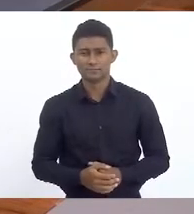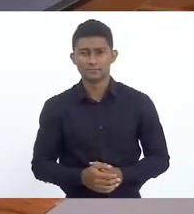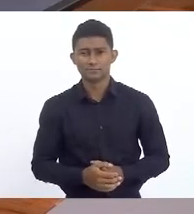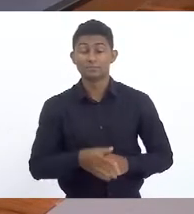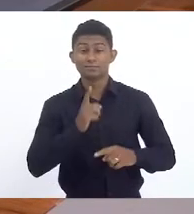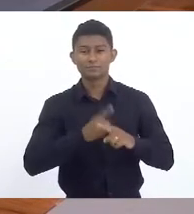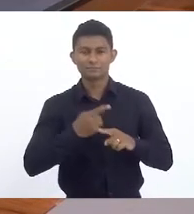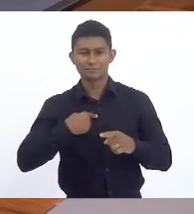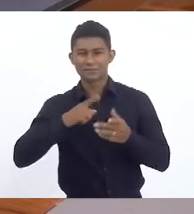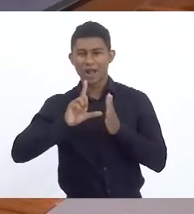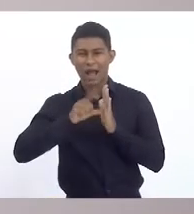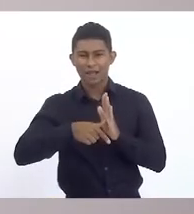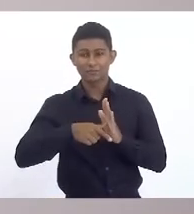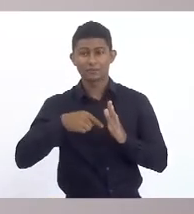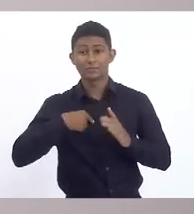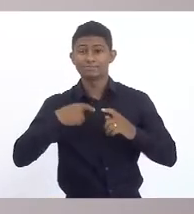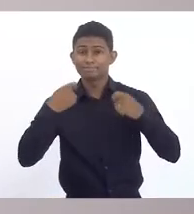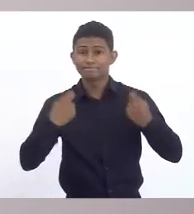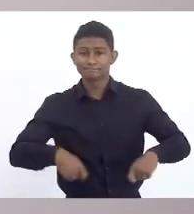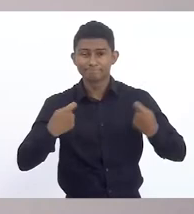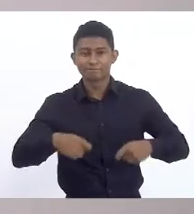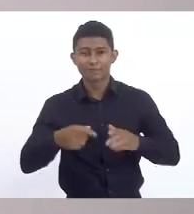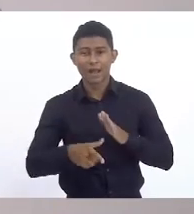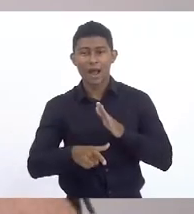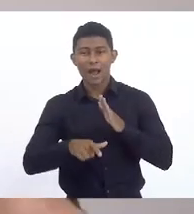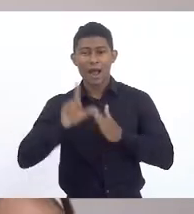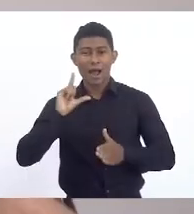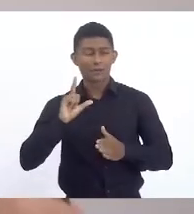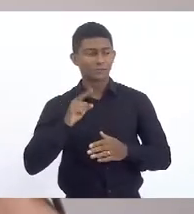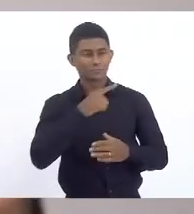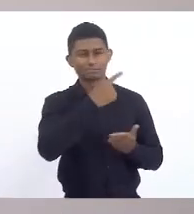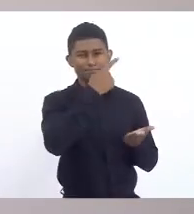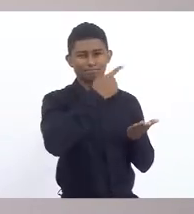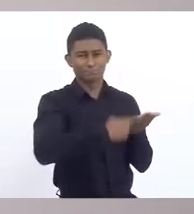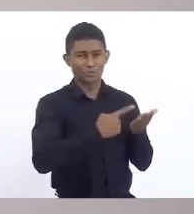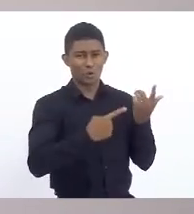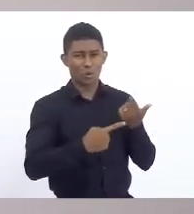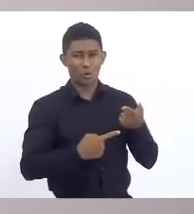pelo atraso, eu tive uma agenda no Palácio